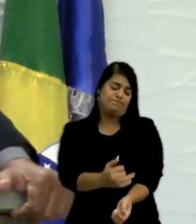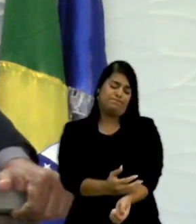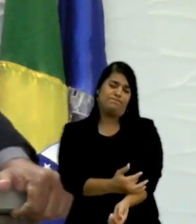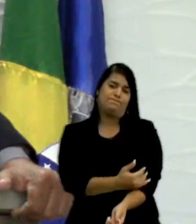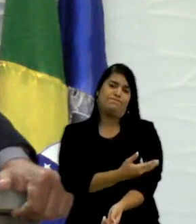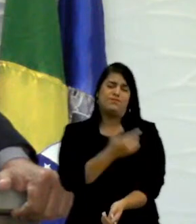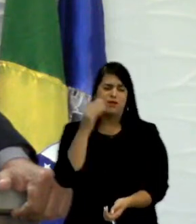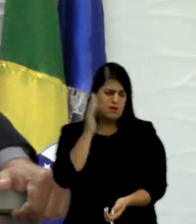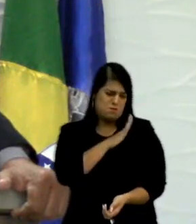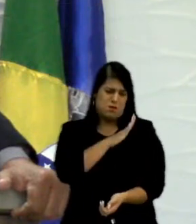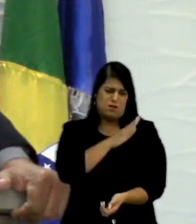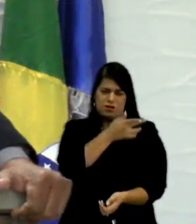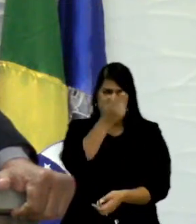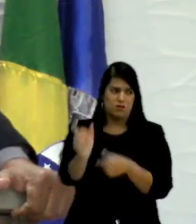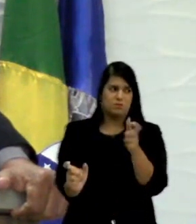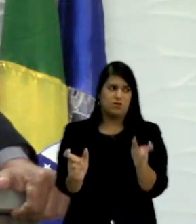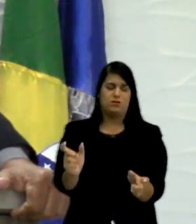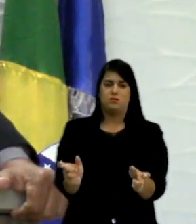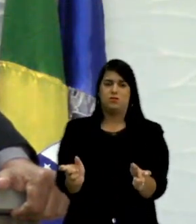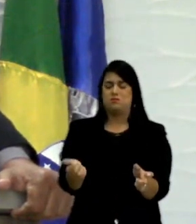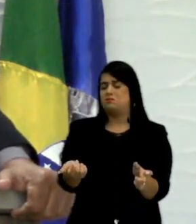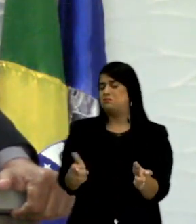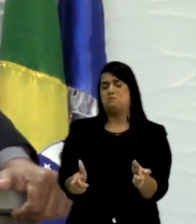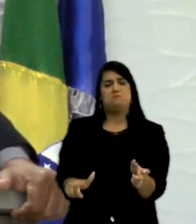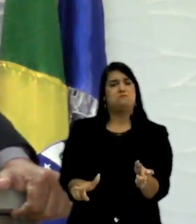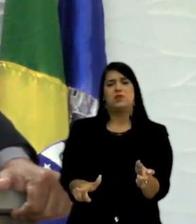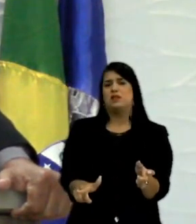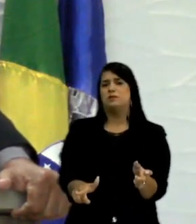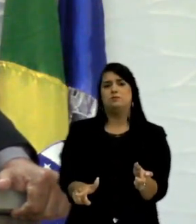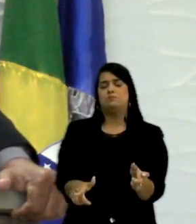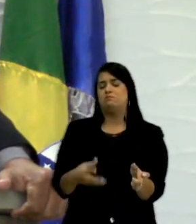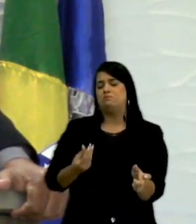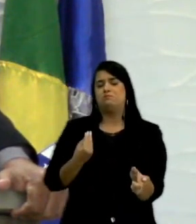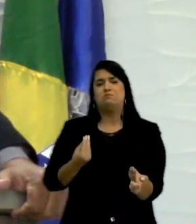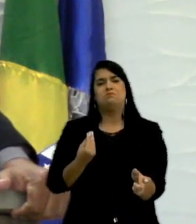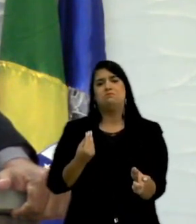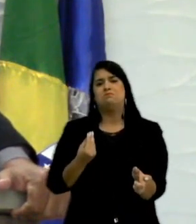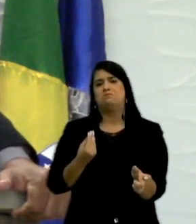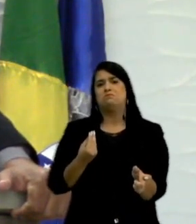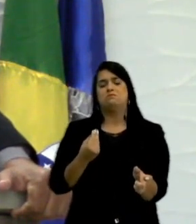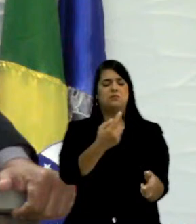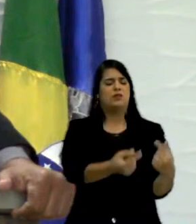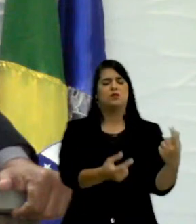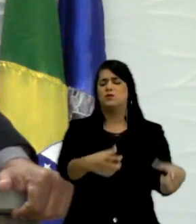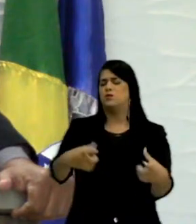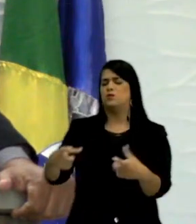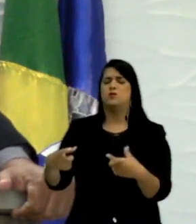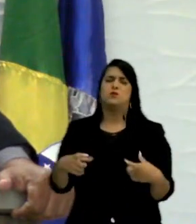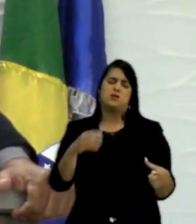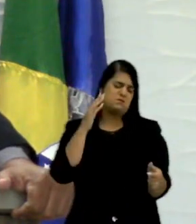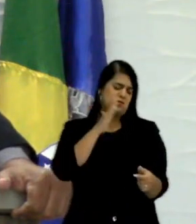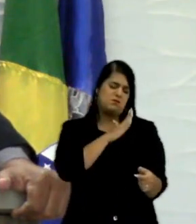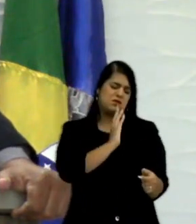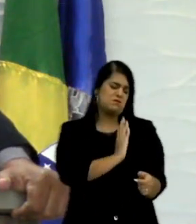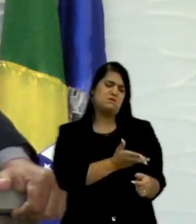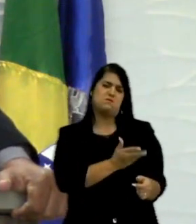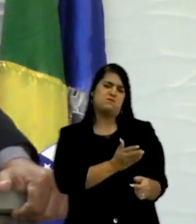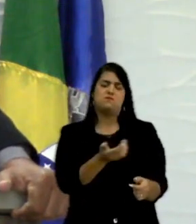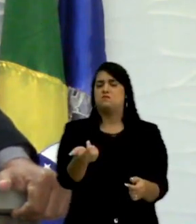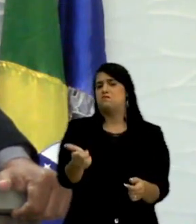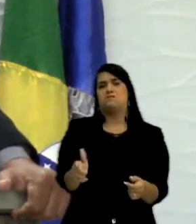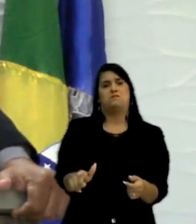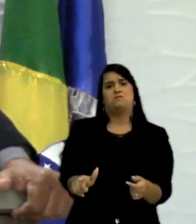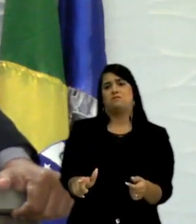ninguém. Nenhum vivo de São Bento não tem não, nem nenhum canto. Eu não tenho maldade do coração para